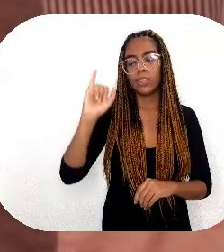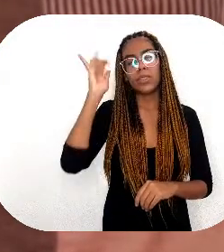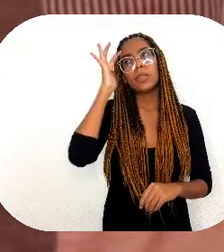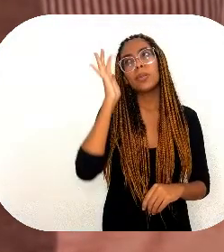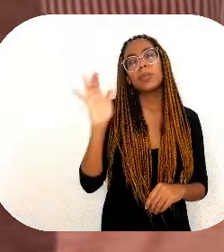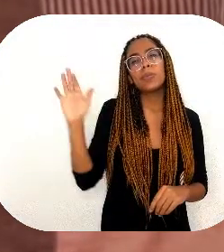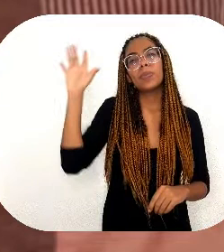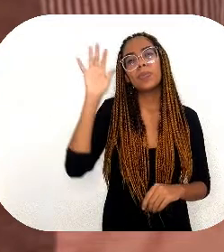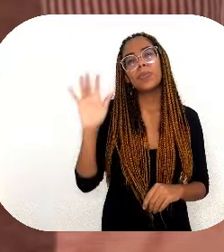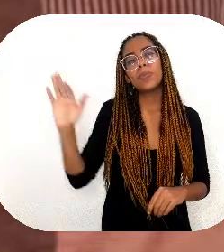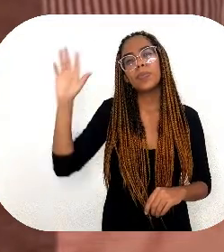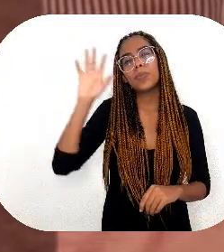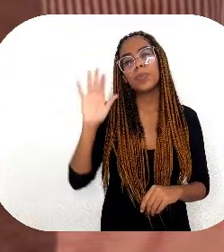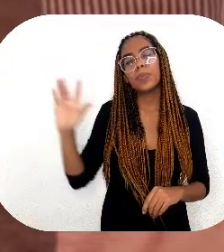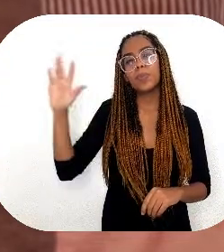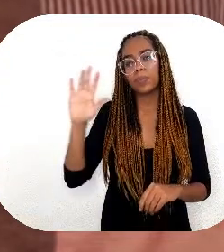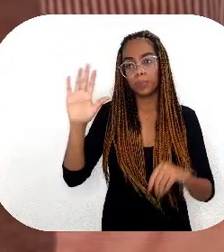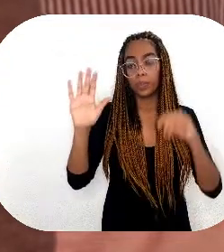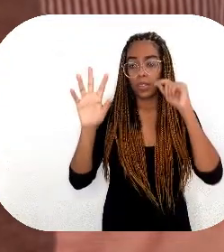Ah, Anansi ficou pensativa e...